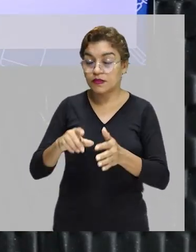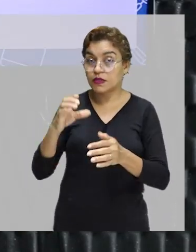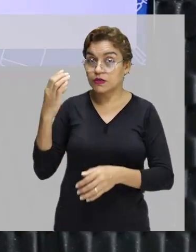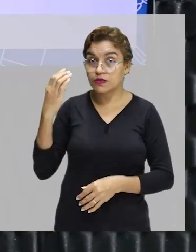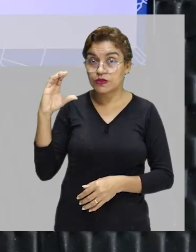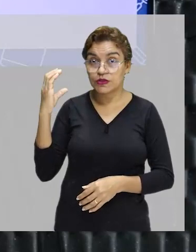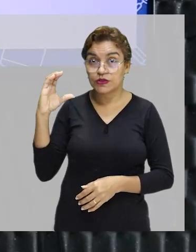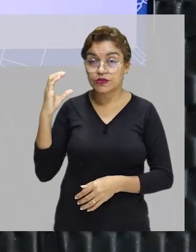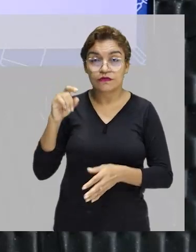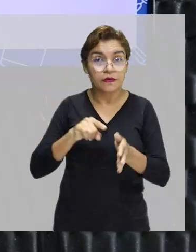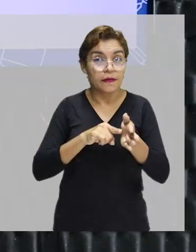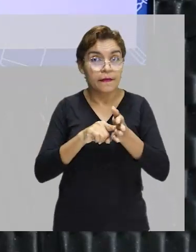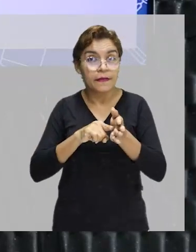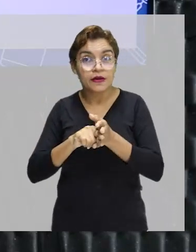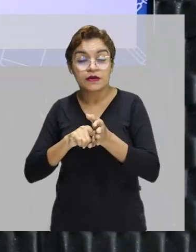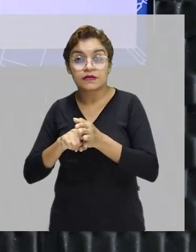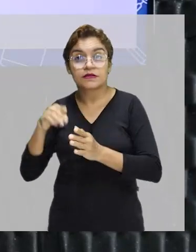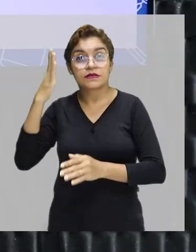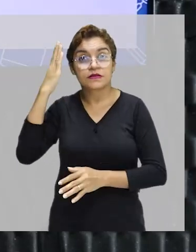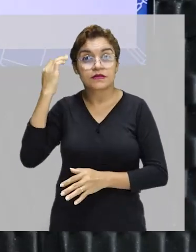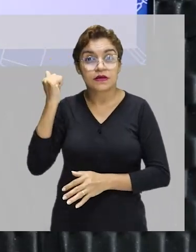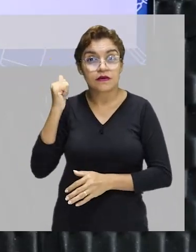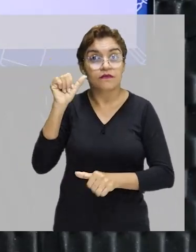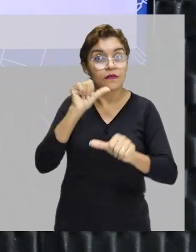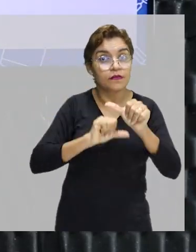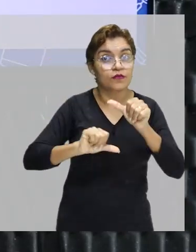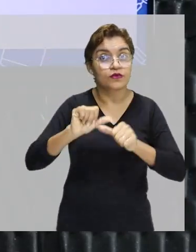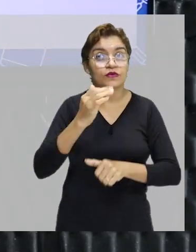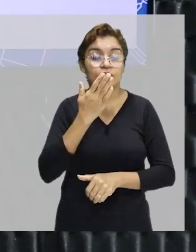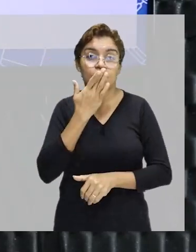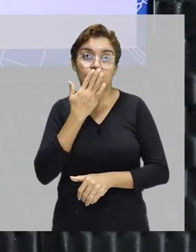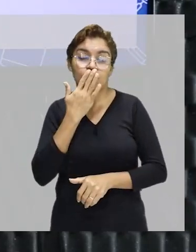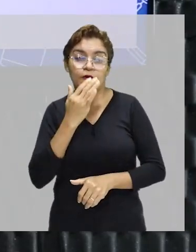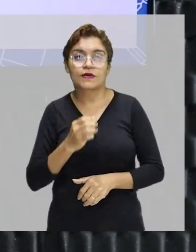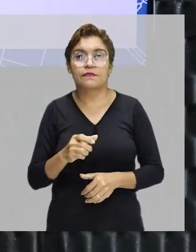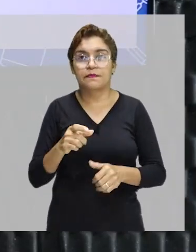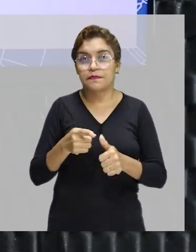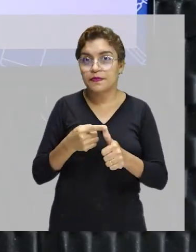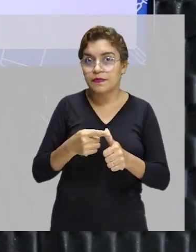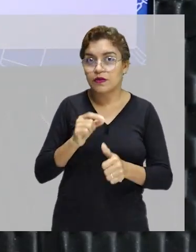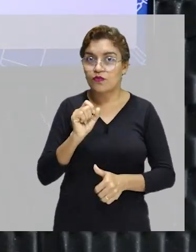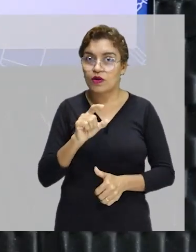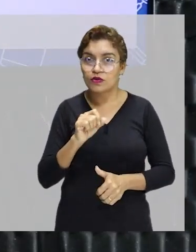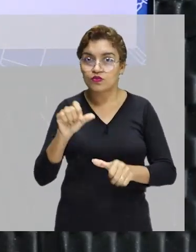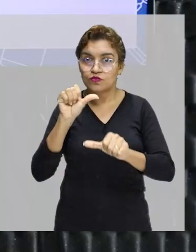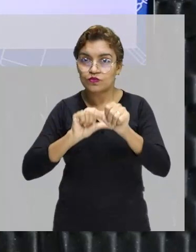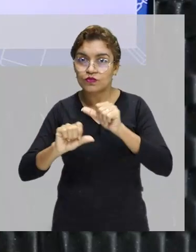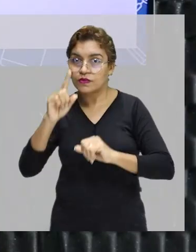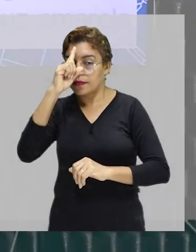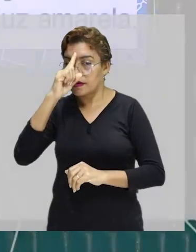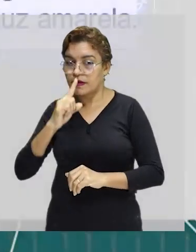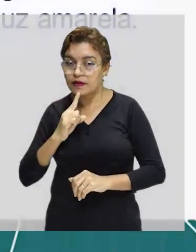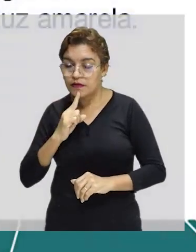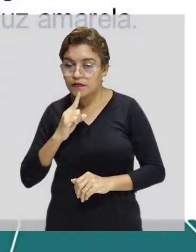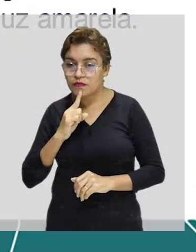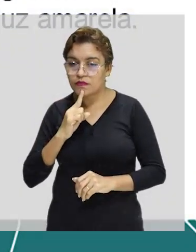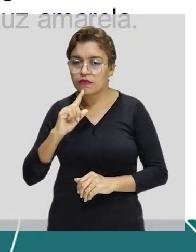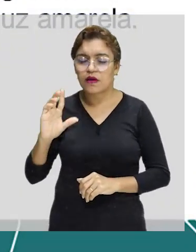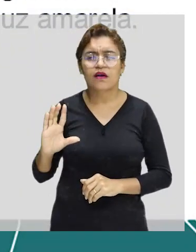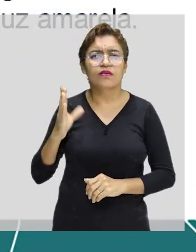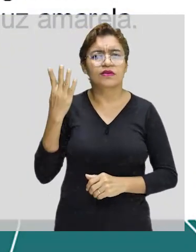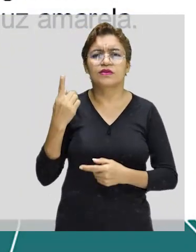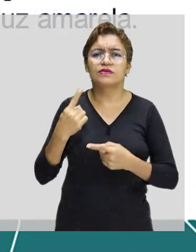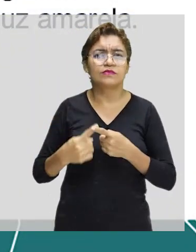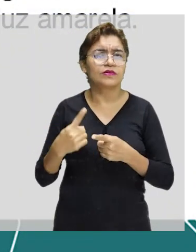Cientificamente, sabe-se que essa mudança de cor, né, de cor da chama, ocorre pela. Então, aqui